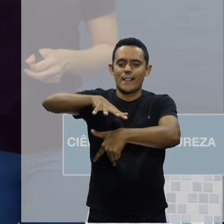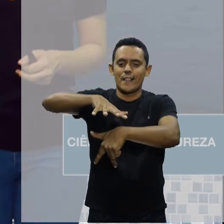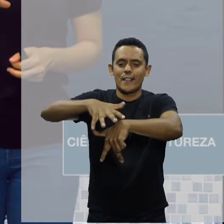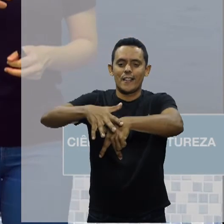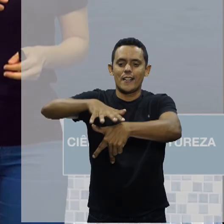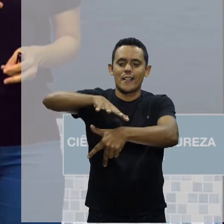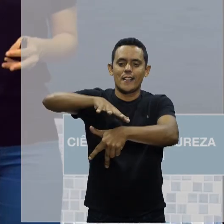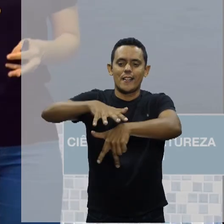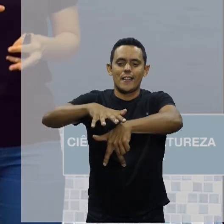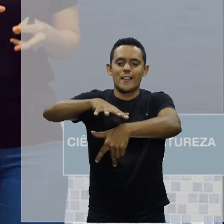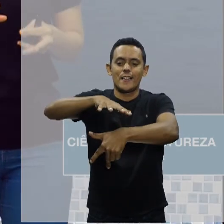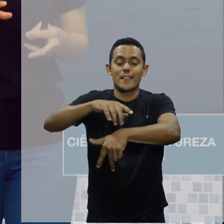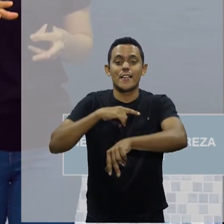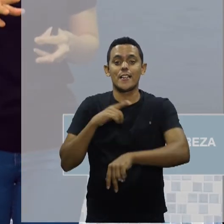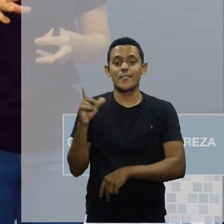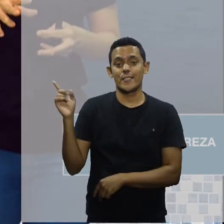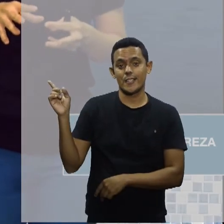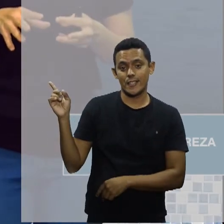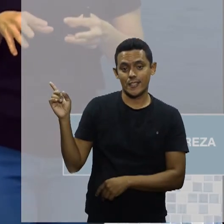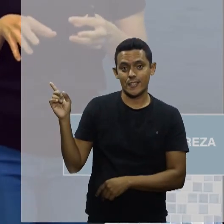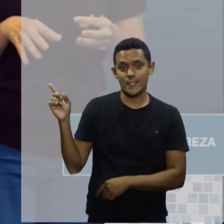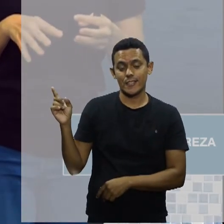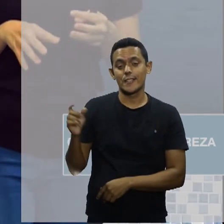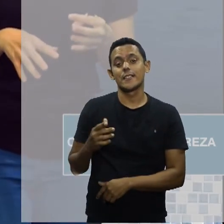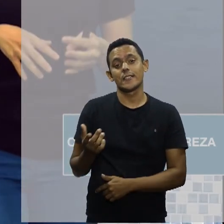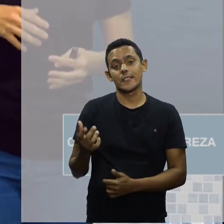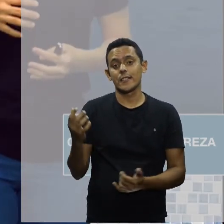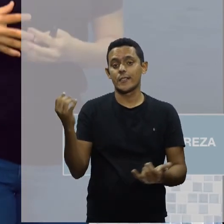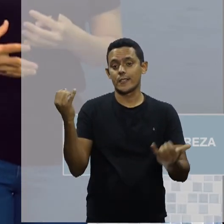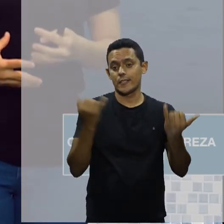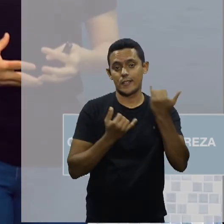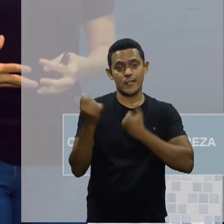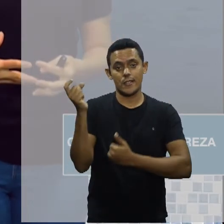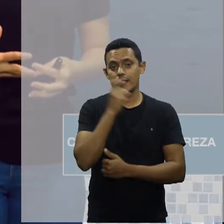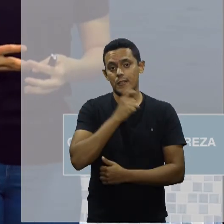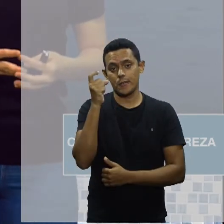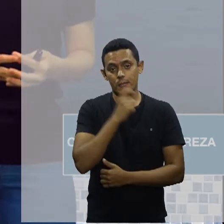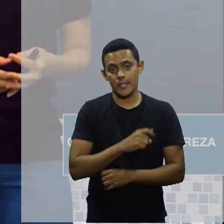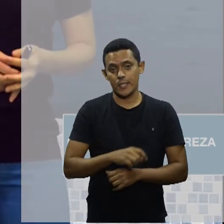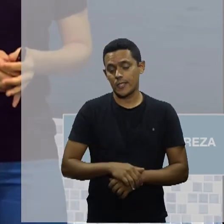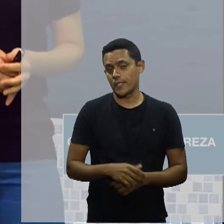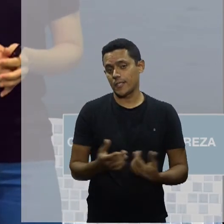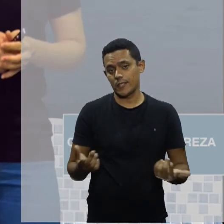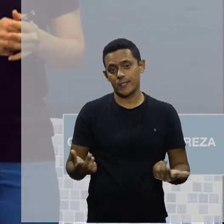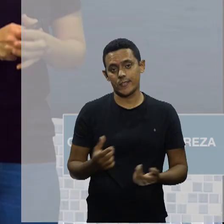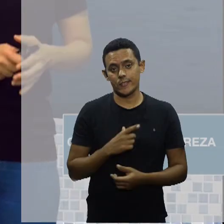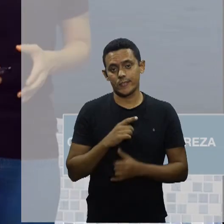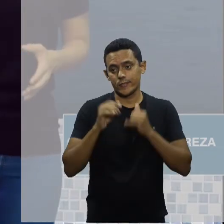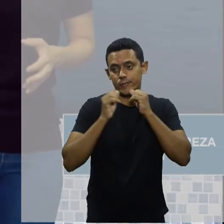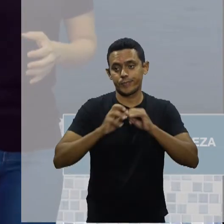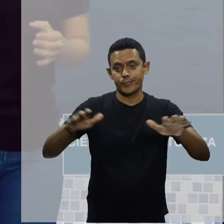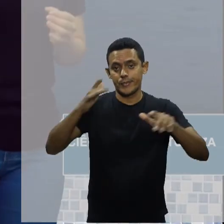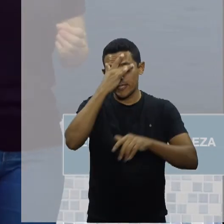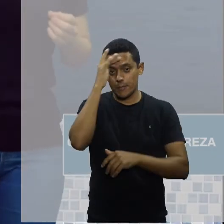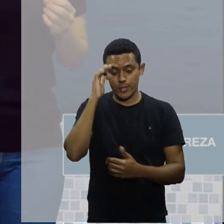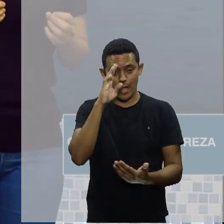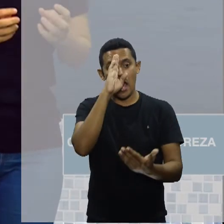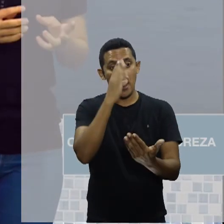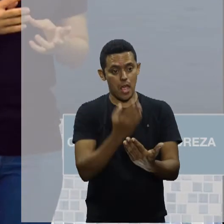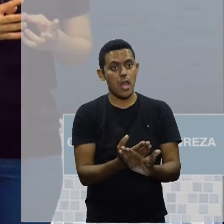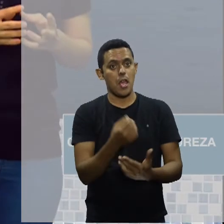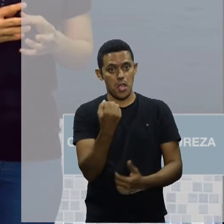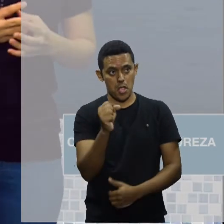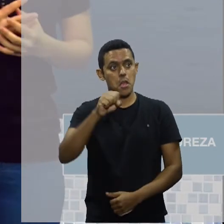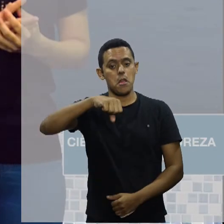simboliza as fake news e ela mostra como as fake news são manipuladoras tá então ao redor dessa imagem a gente tem